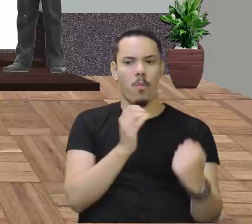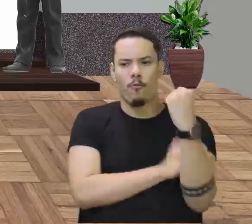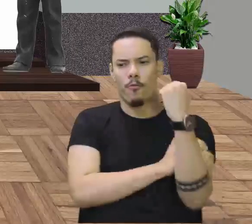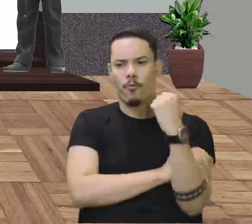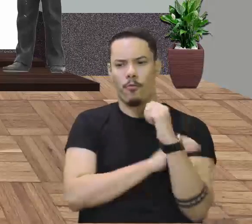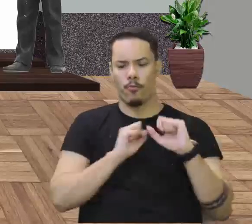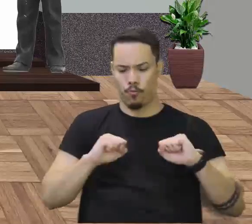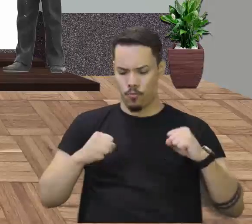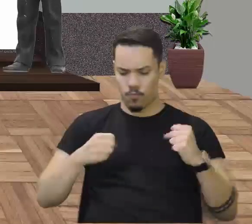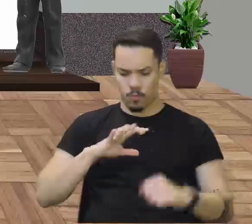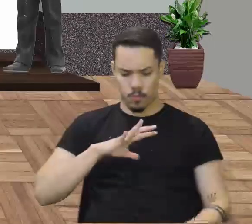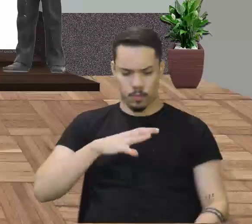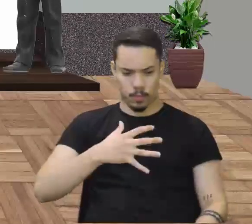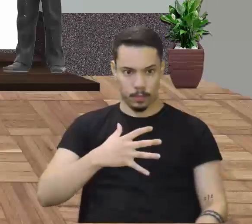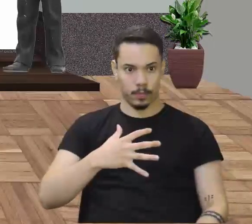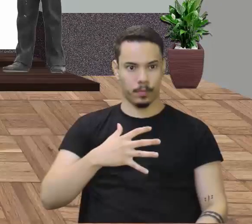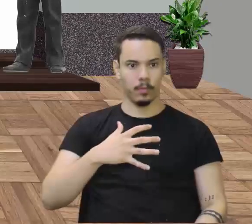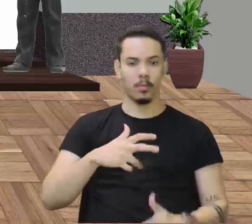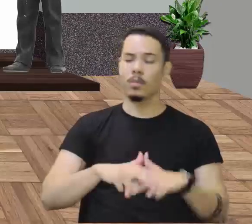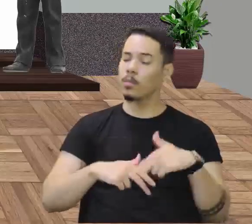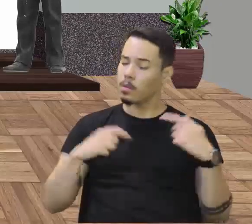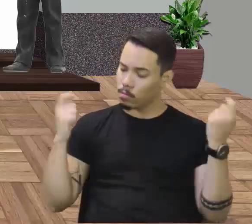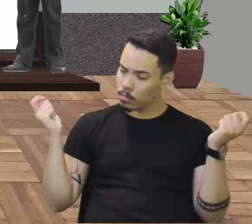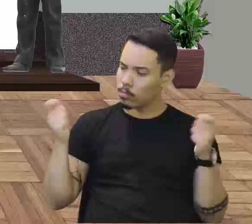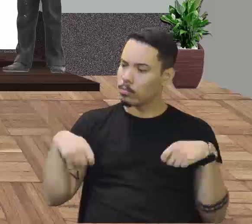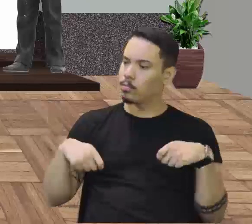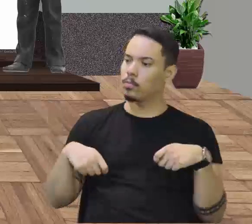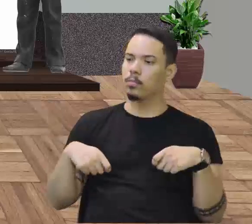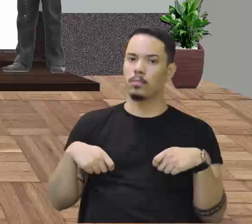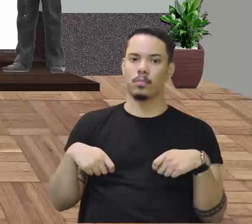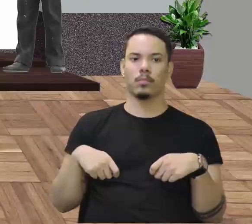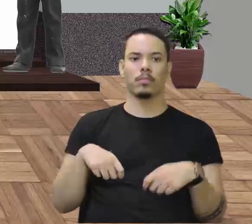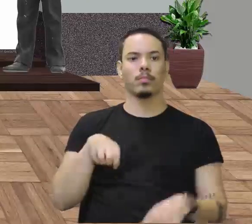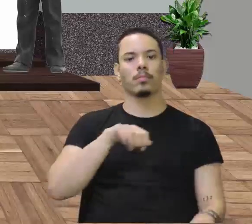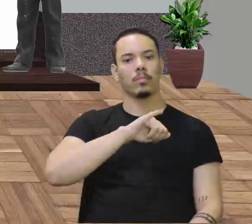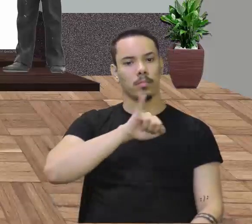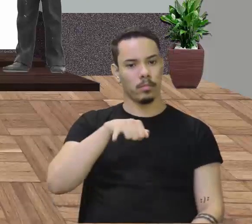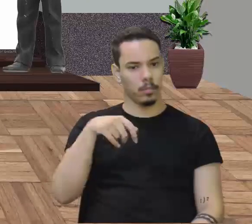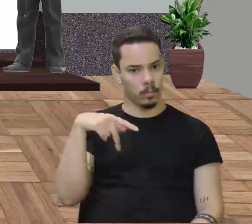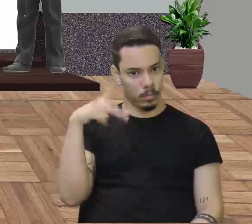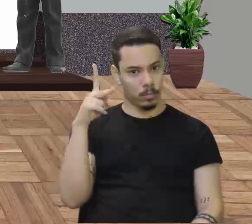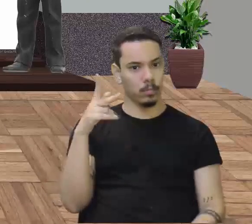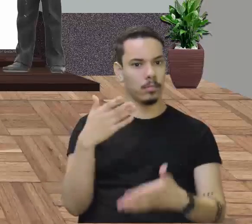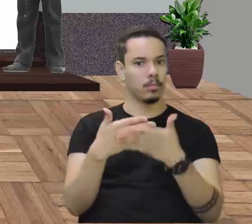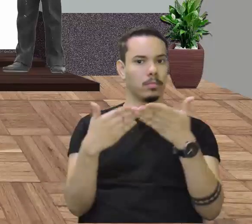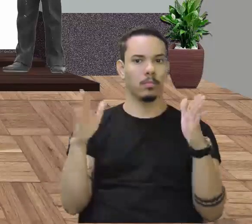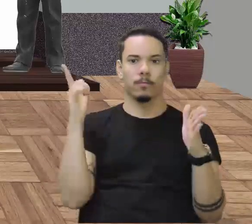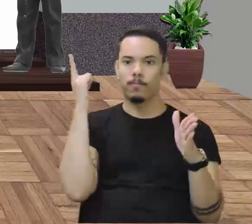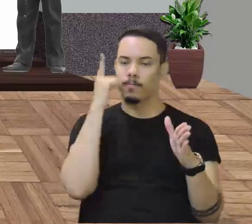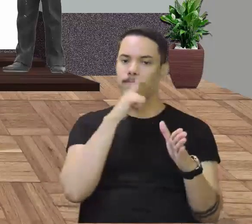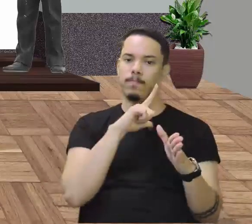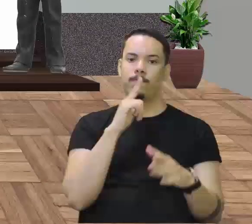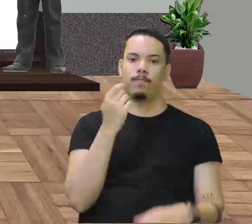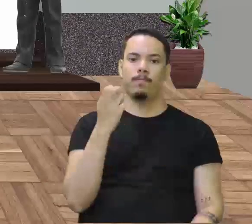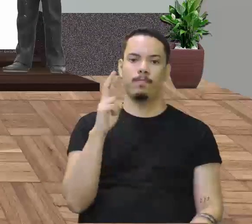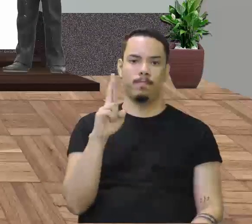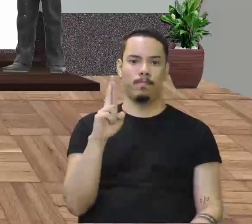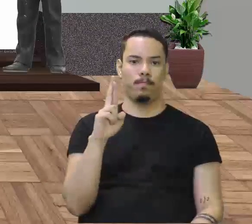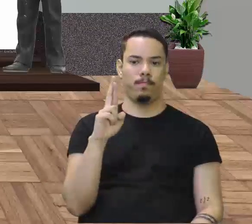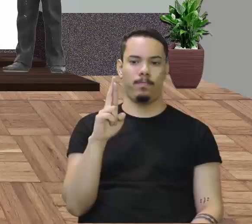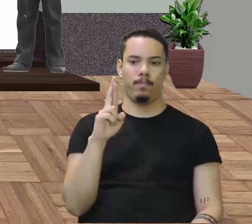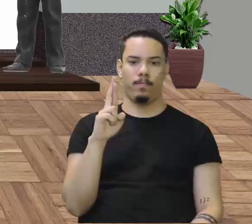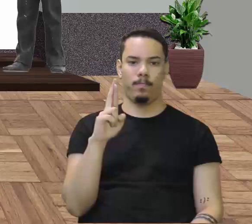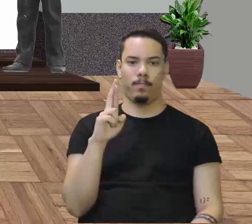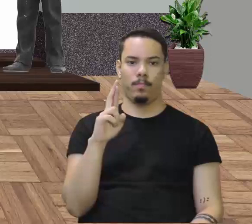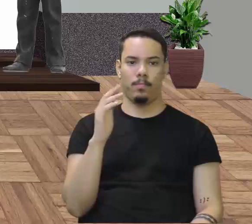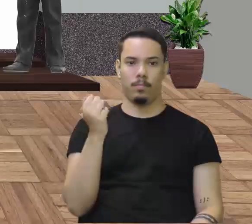fortes, corajosos. Juscelino diz, então vamos abrir. E Juscelino abre a BR. Já